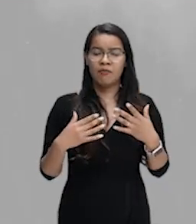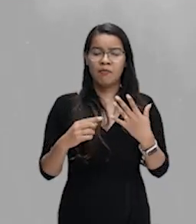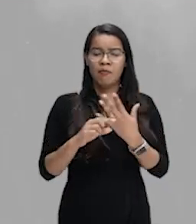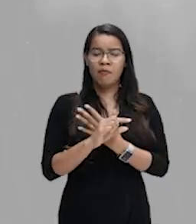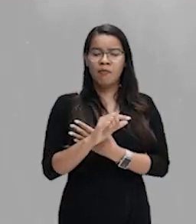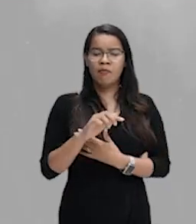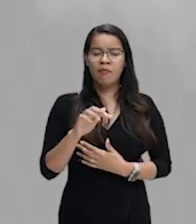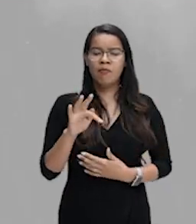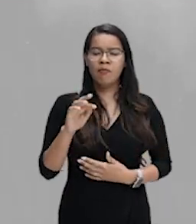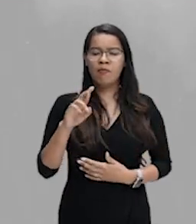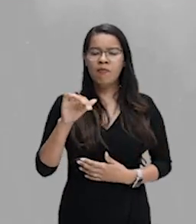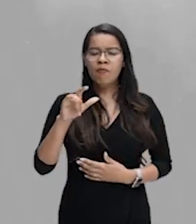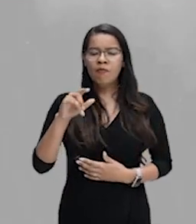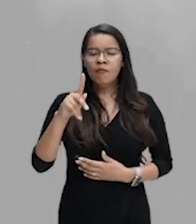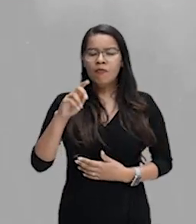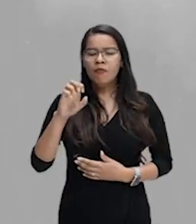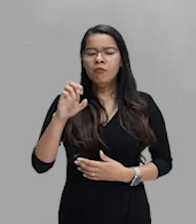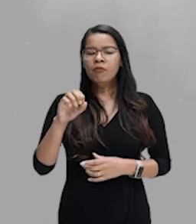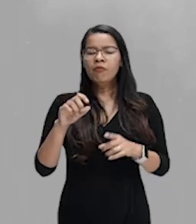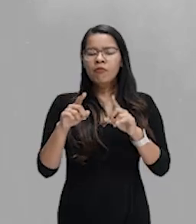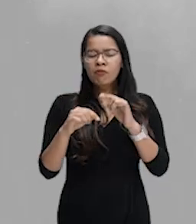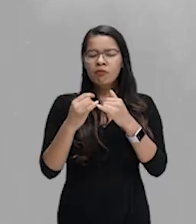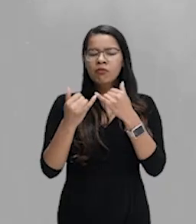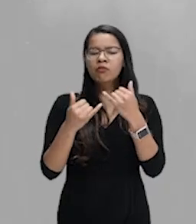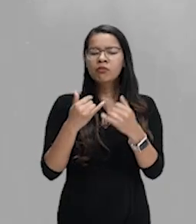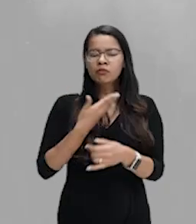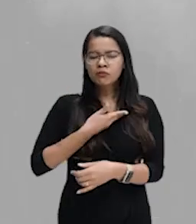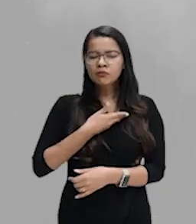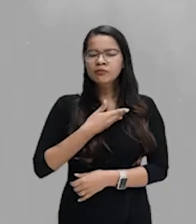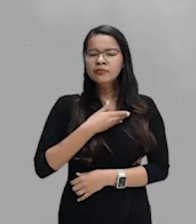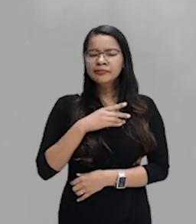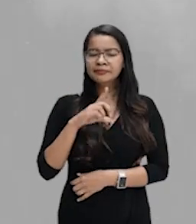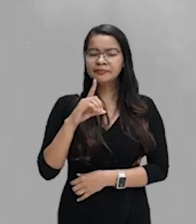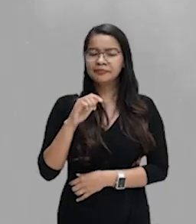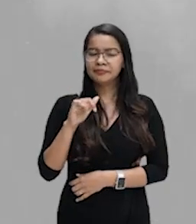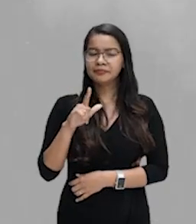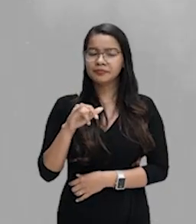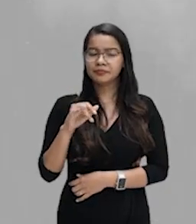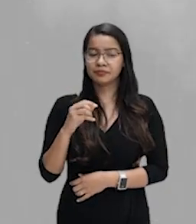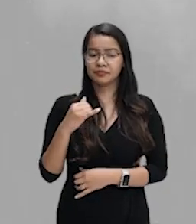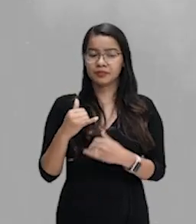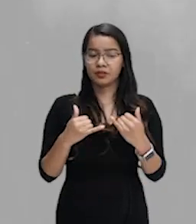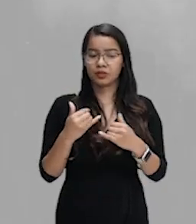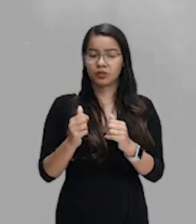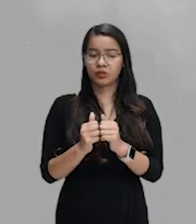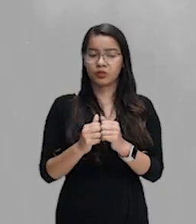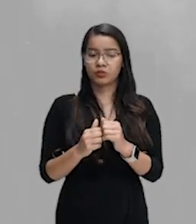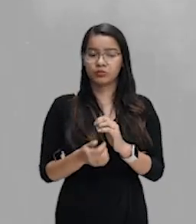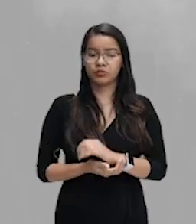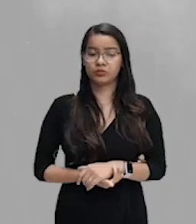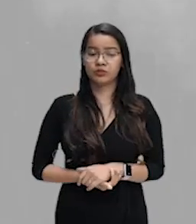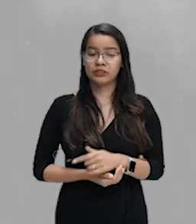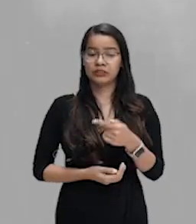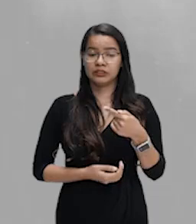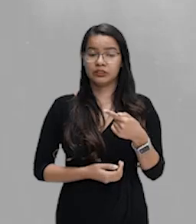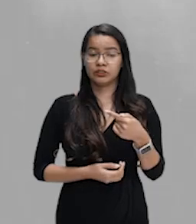Hausmann era parceiro do Dalí e ele brinca com uma, duas, três, quatro, cinco, seis, sete modelos,